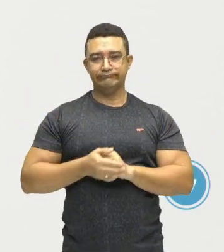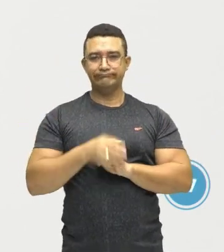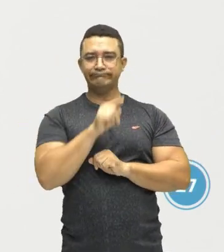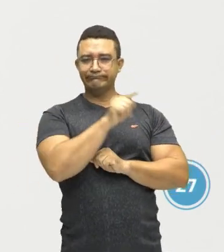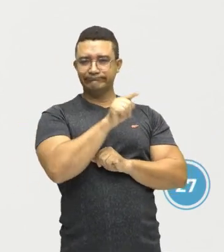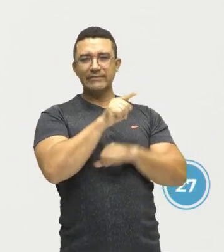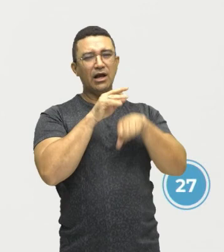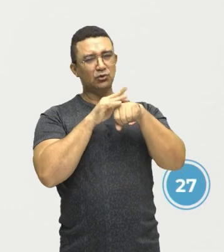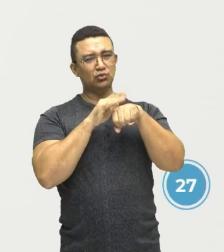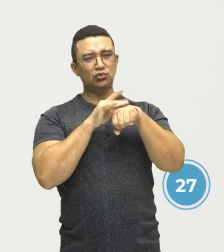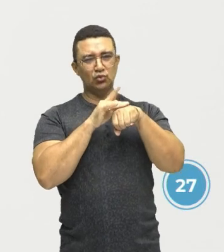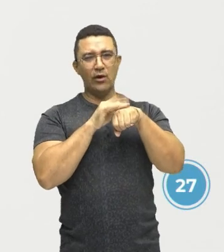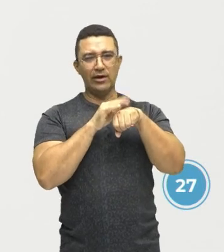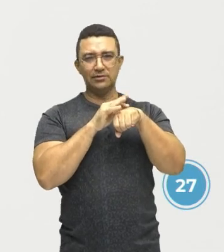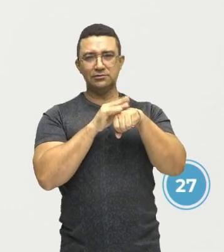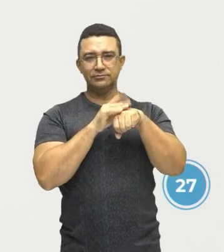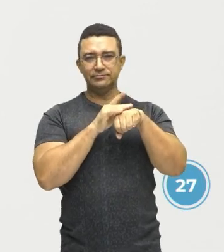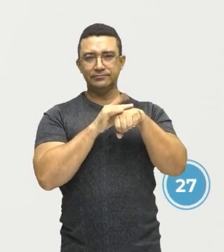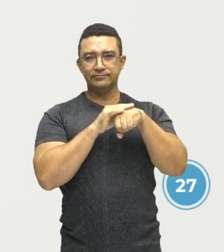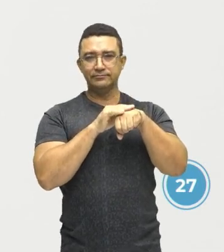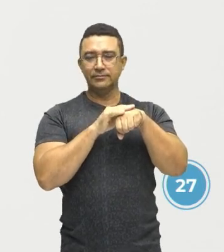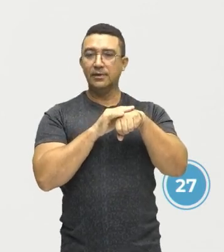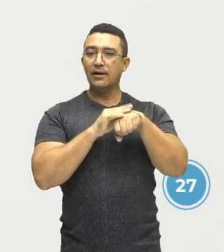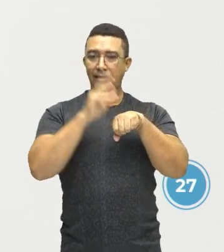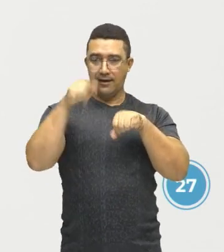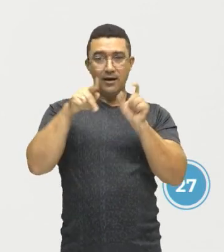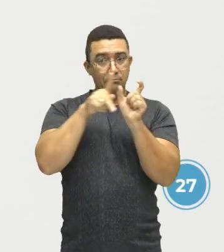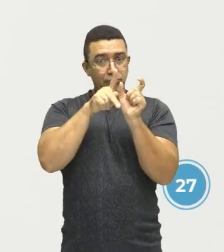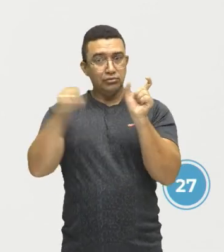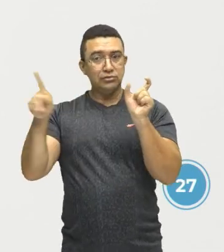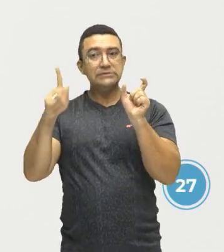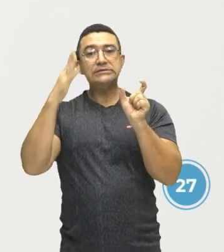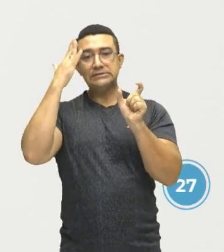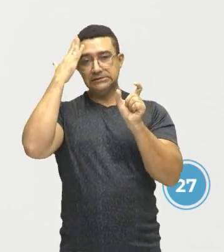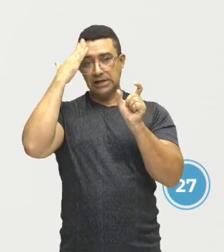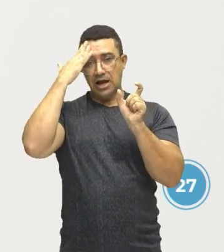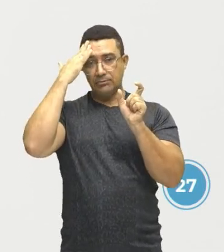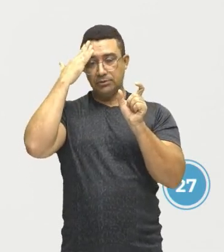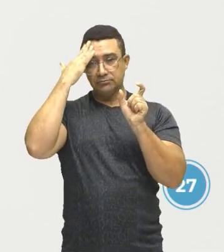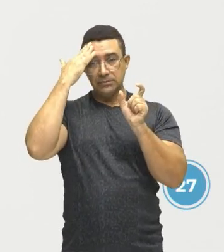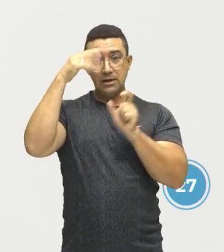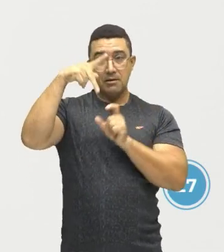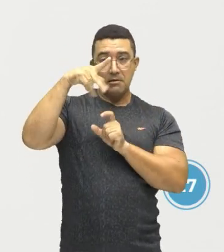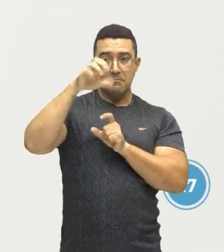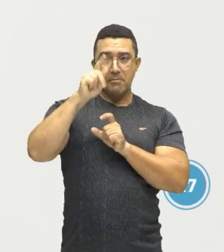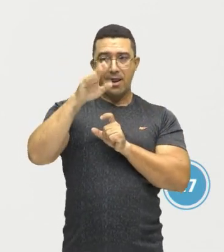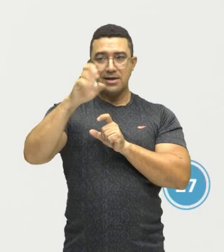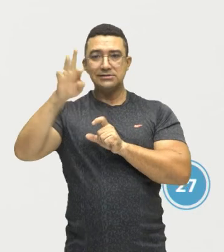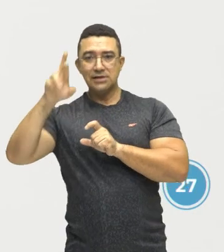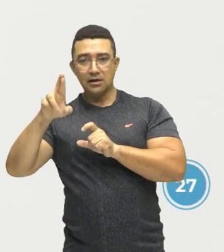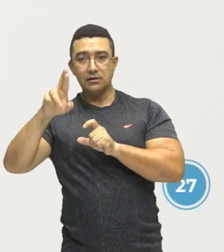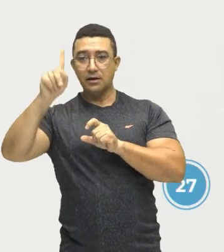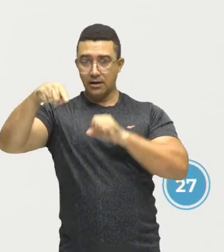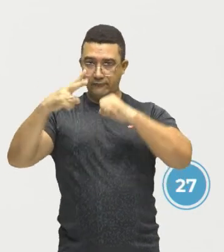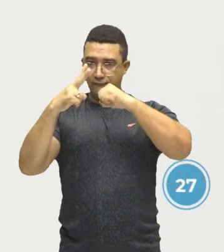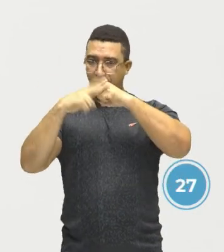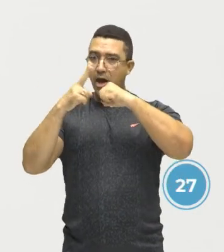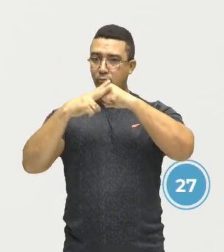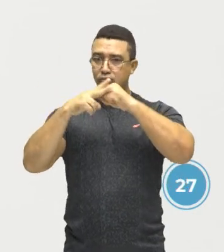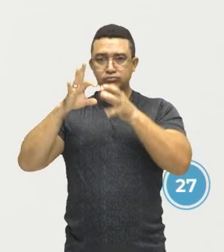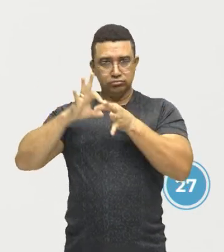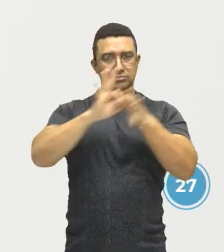Adoentado. Então, aqui é o nosso predicativo. Então, sabemos que aqui é um verbo de ligação. Então, não é. Não é o que